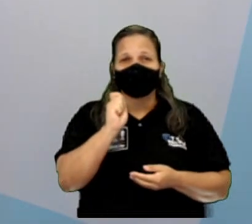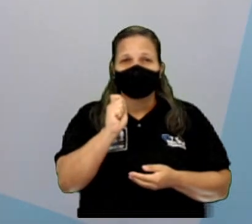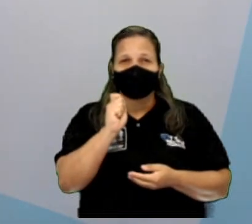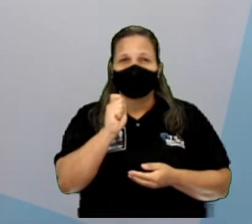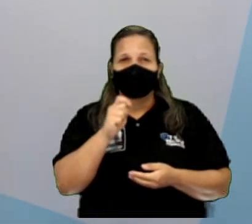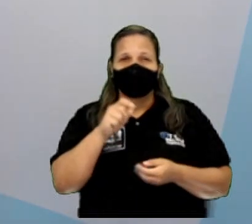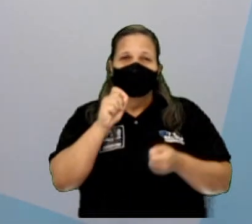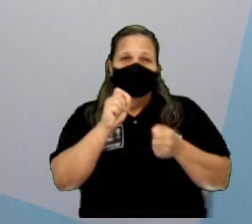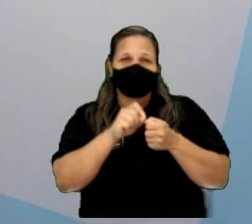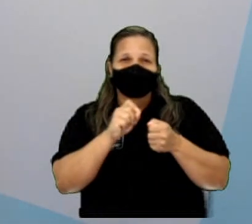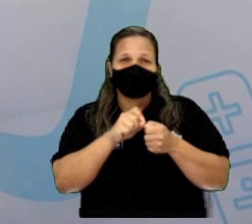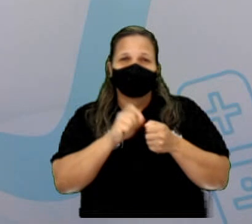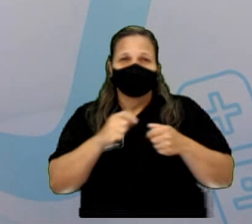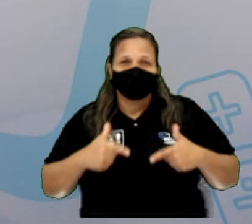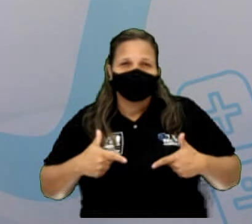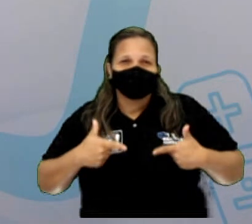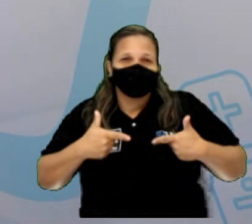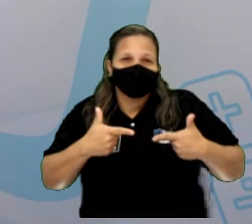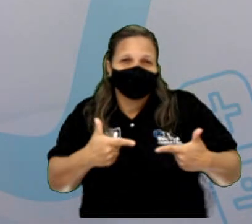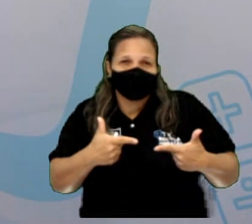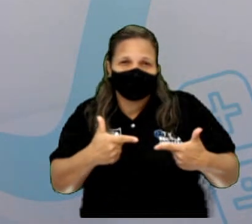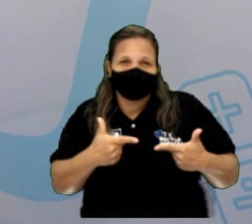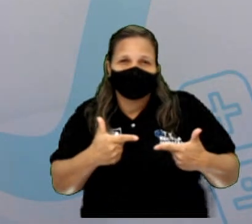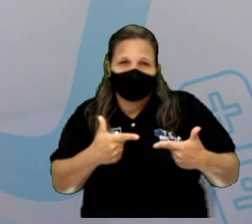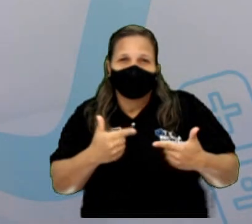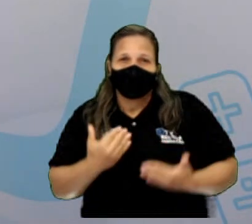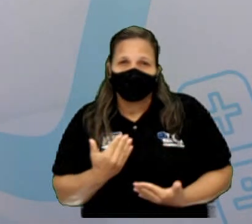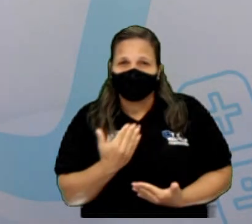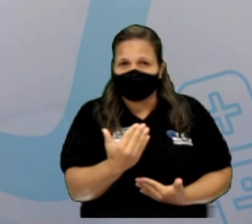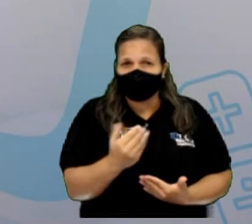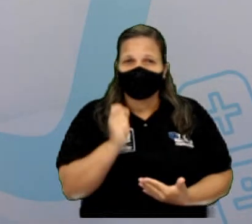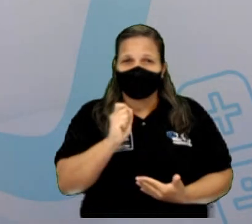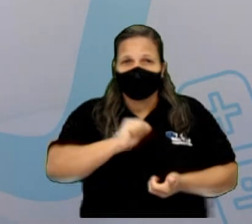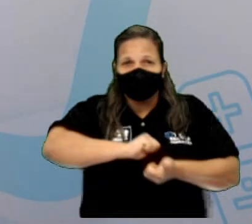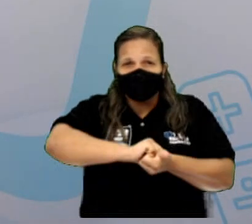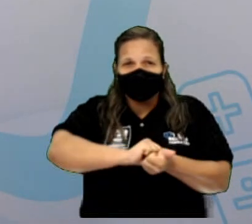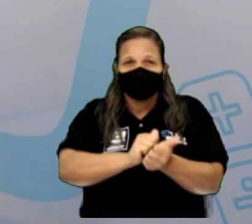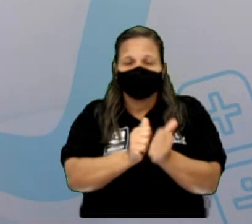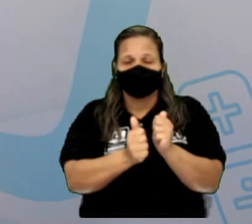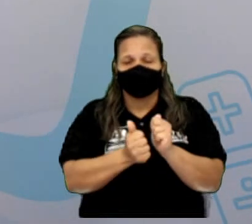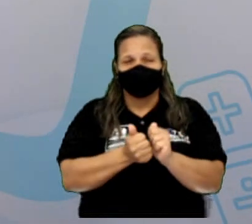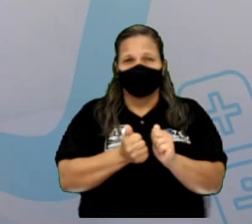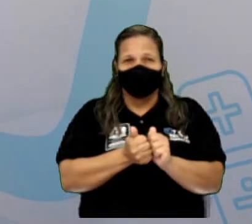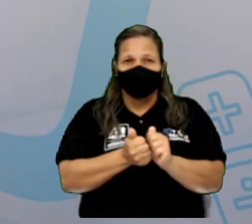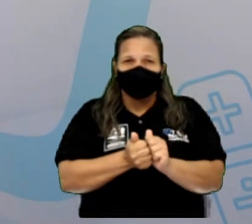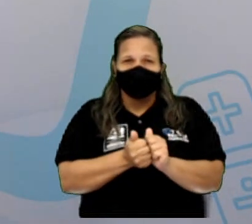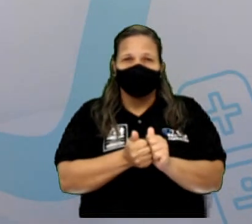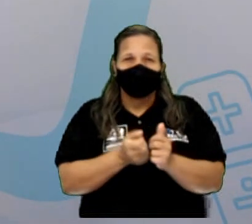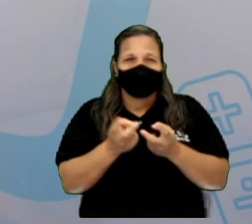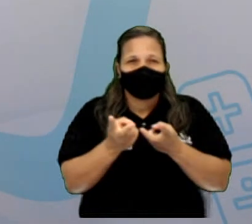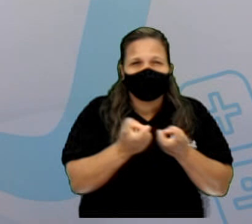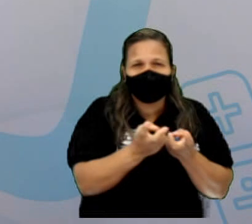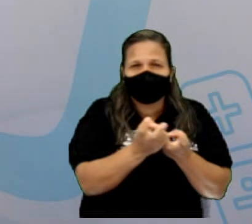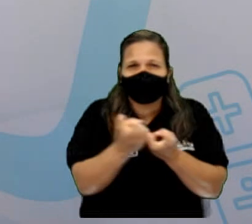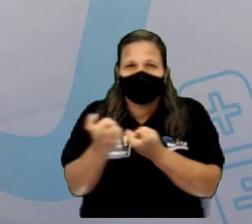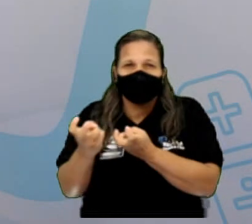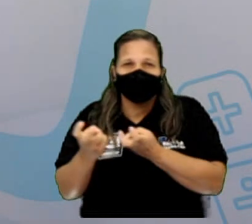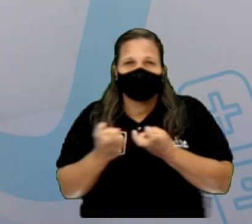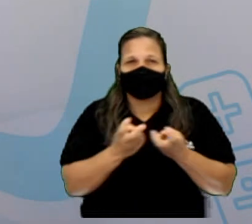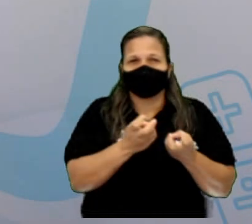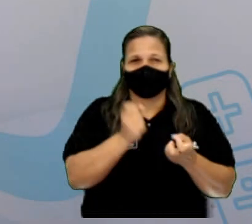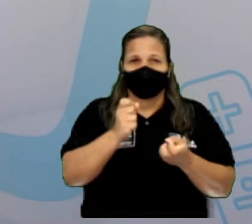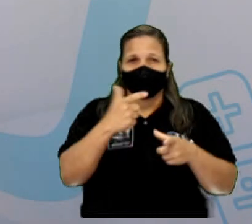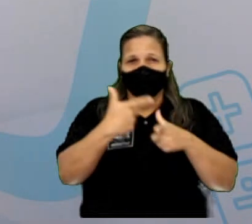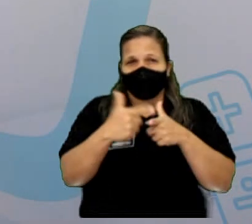dos objetivos do jogo. Então, tática é aquela capacidade de procurar solucionar os problemas que aparecem no